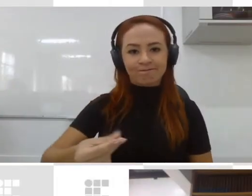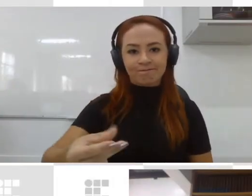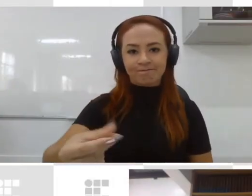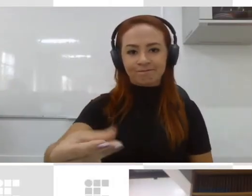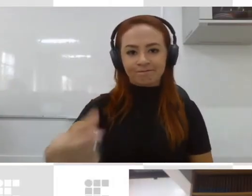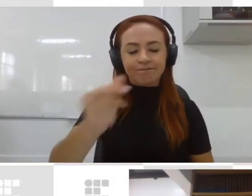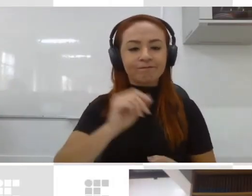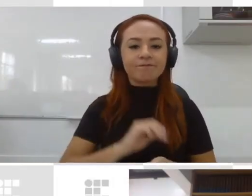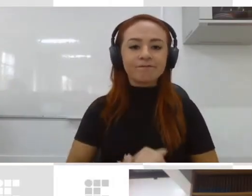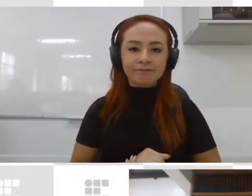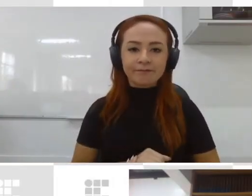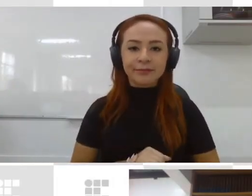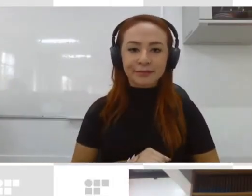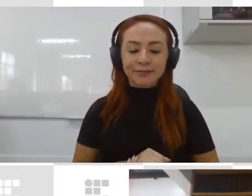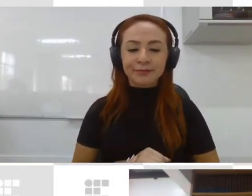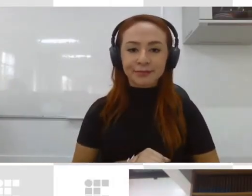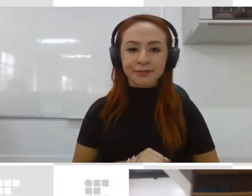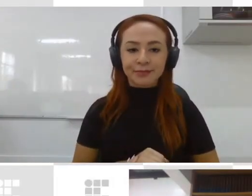Os